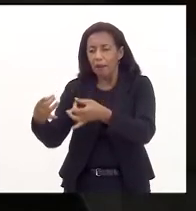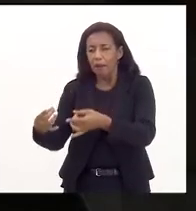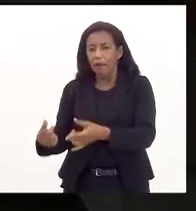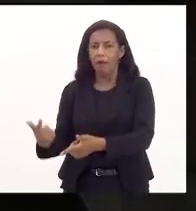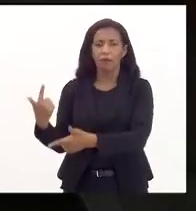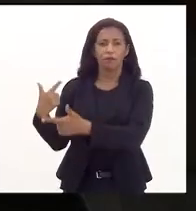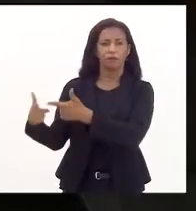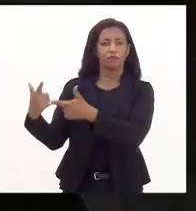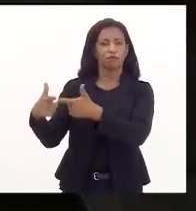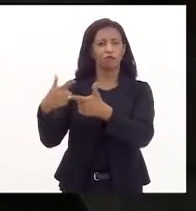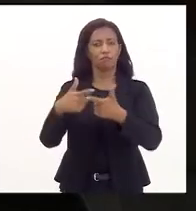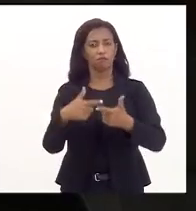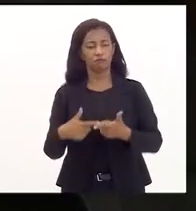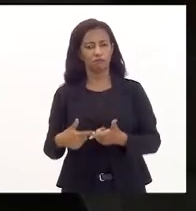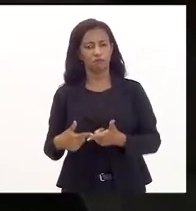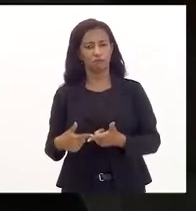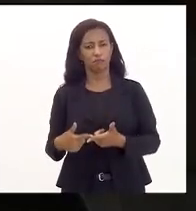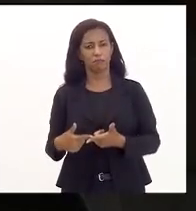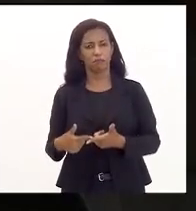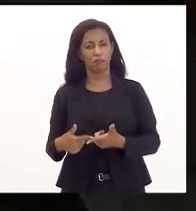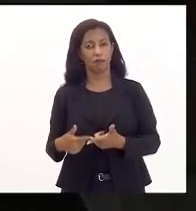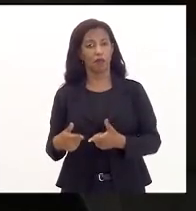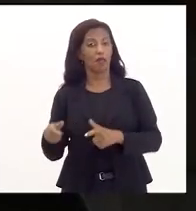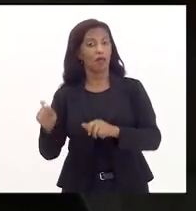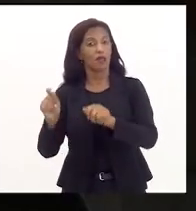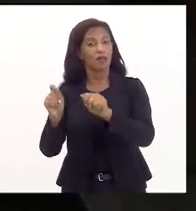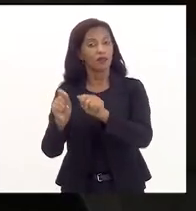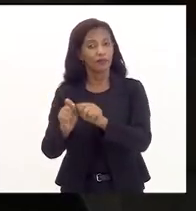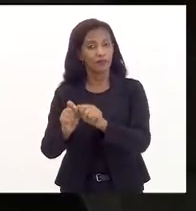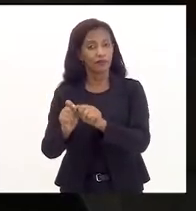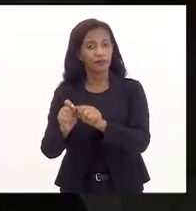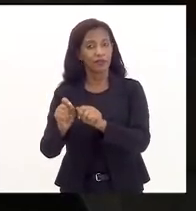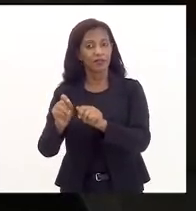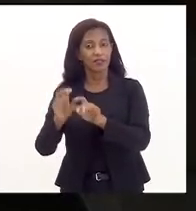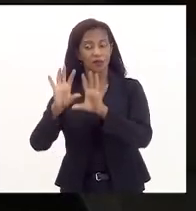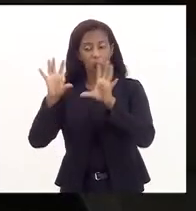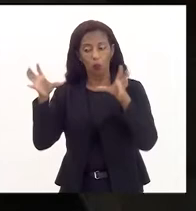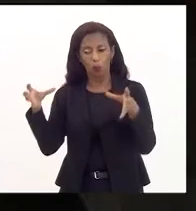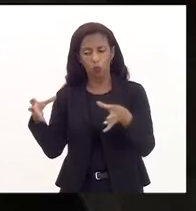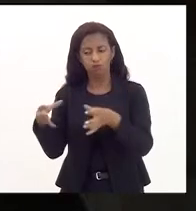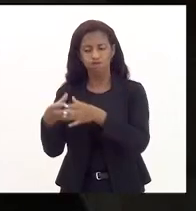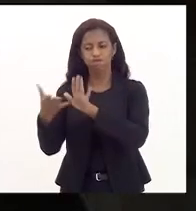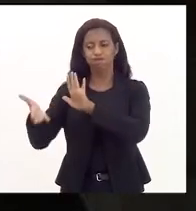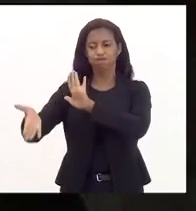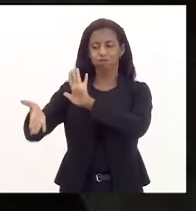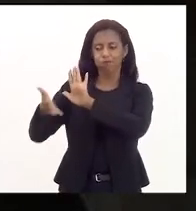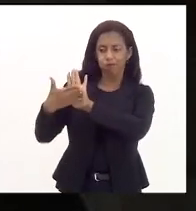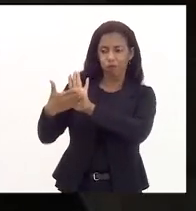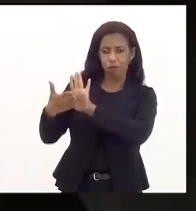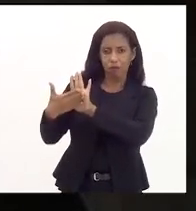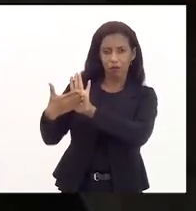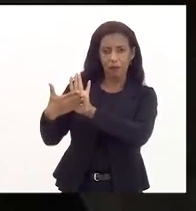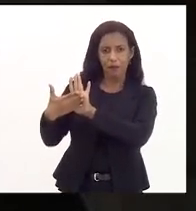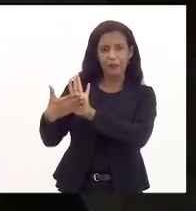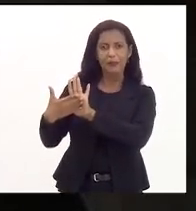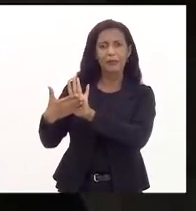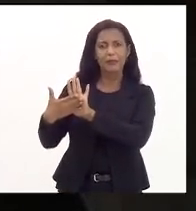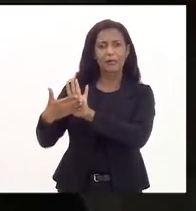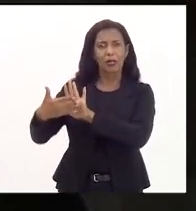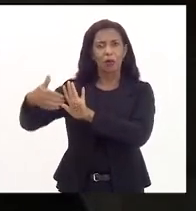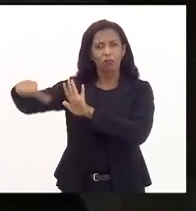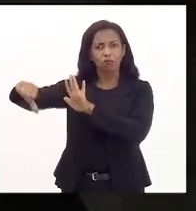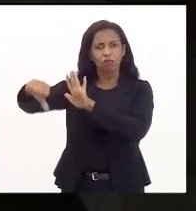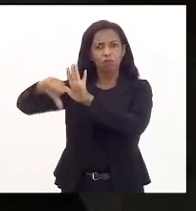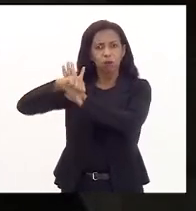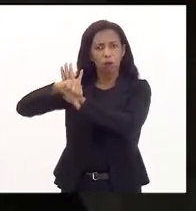danos, isto é, fazer de um pacote extremamente danoso